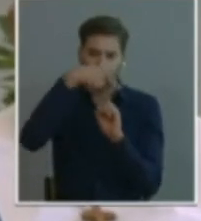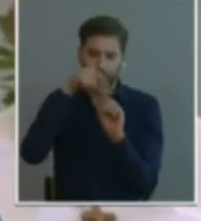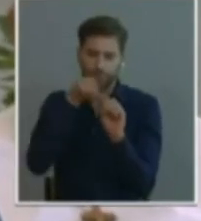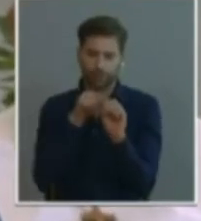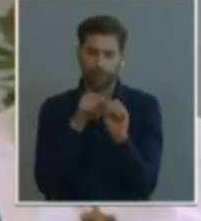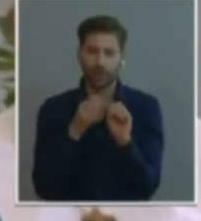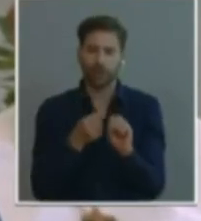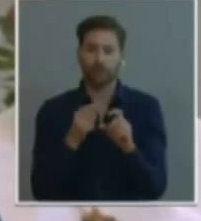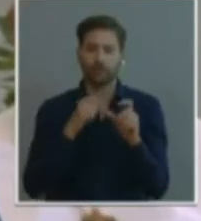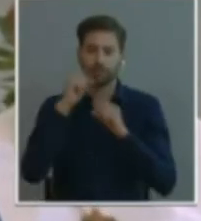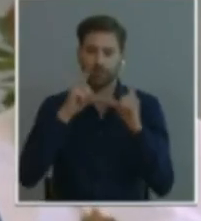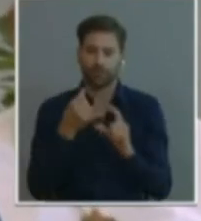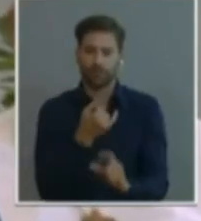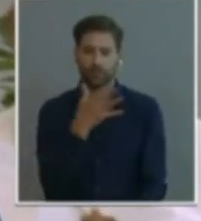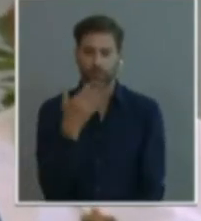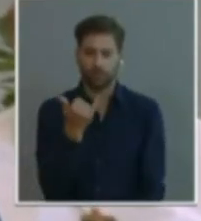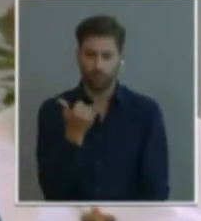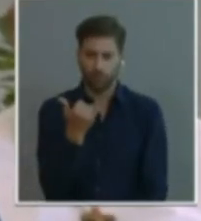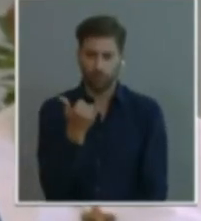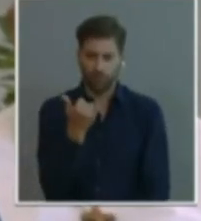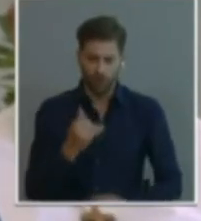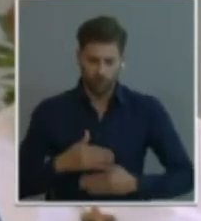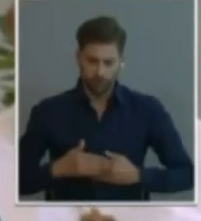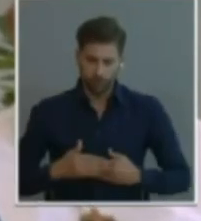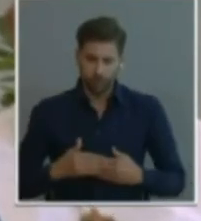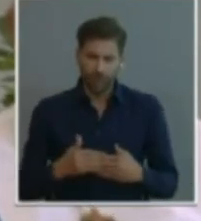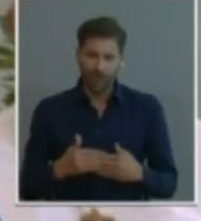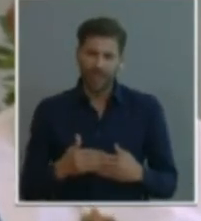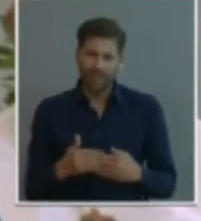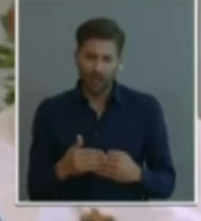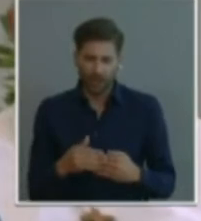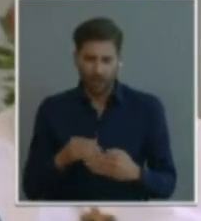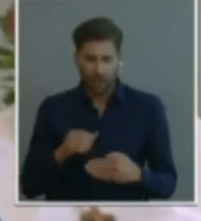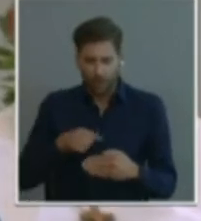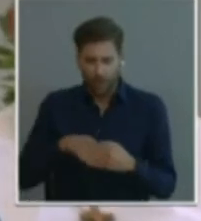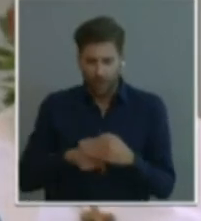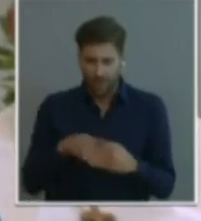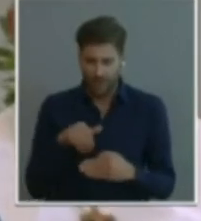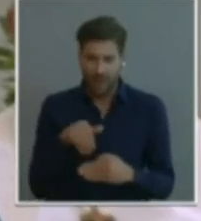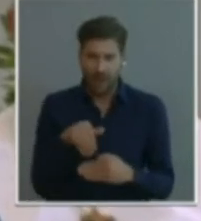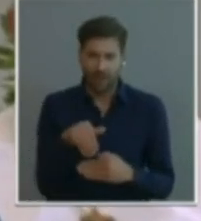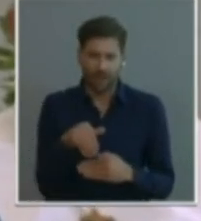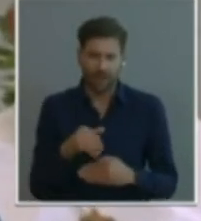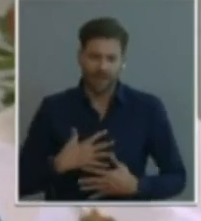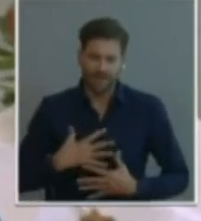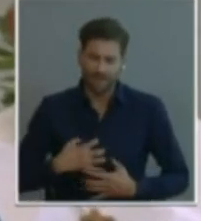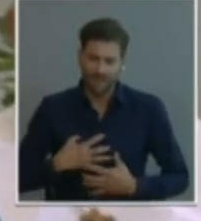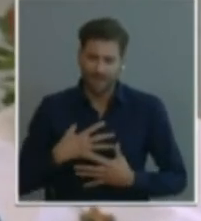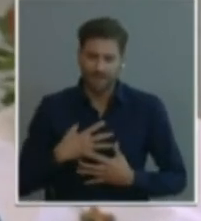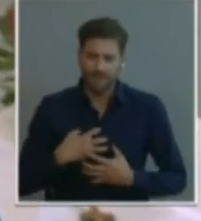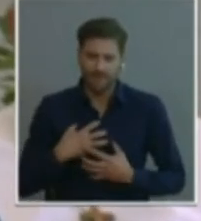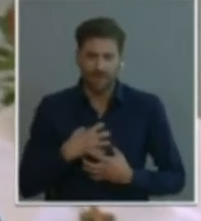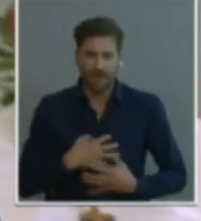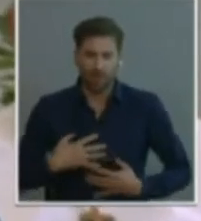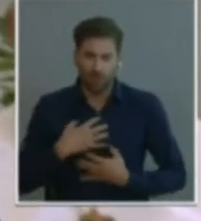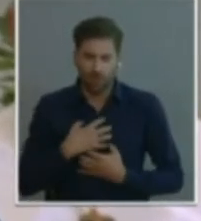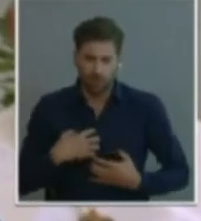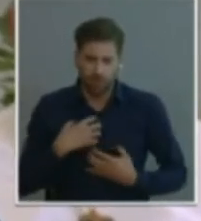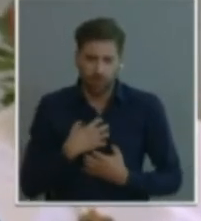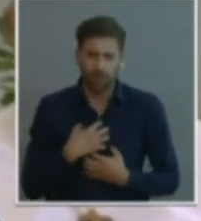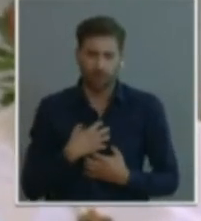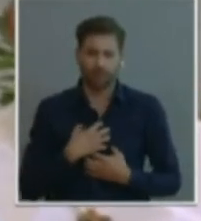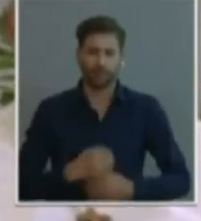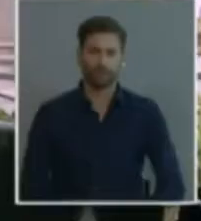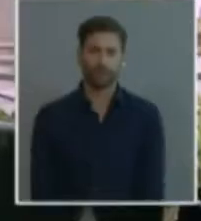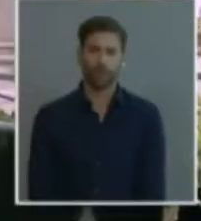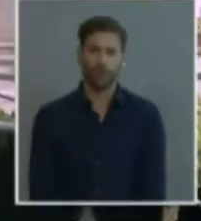Estava para ser mãe e gritava com as dores e ânsias da maternidade. E